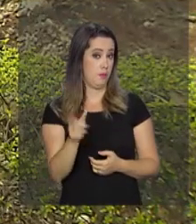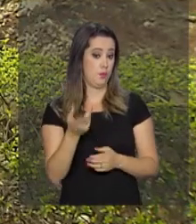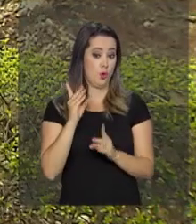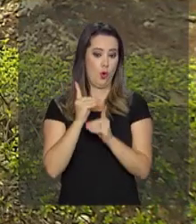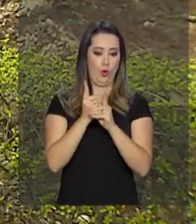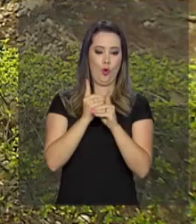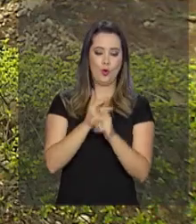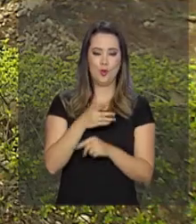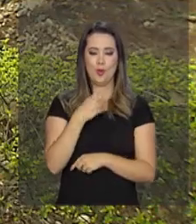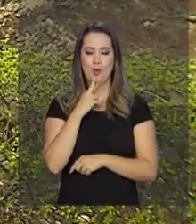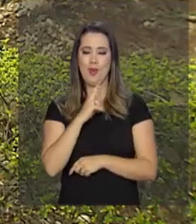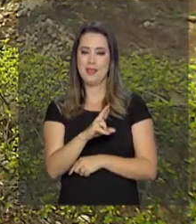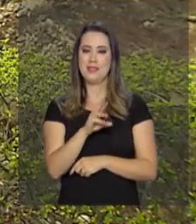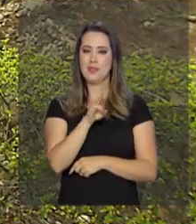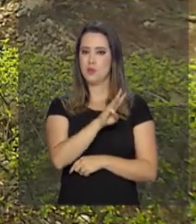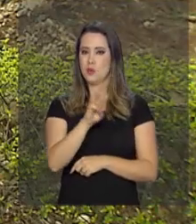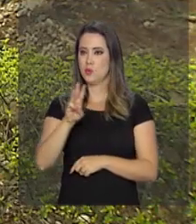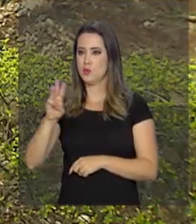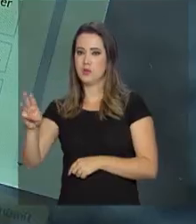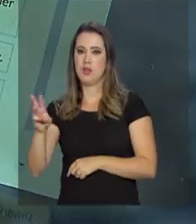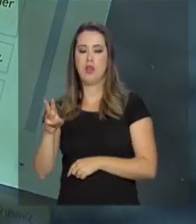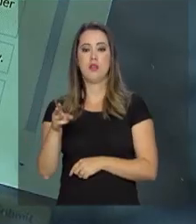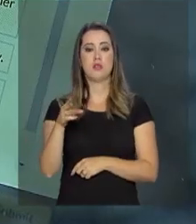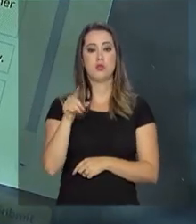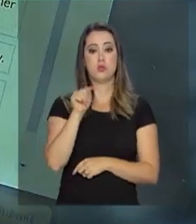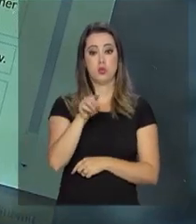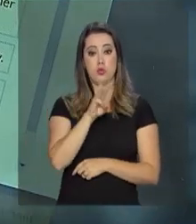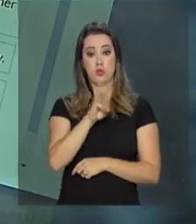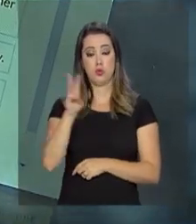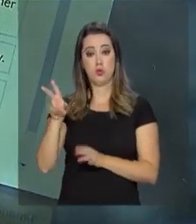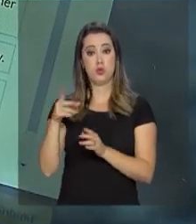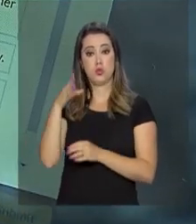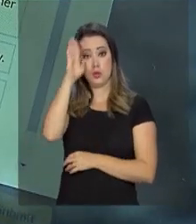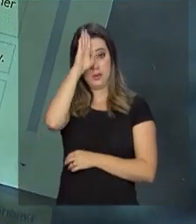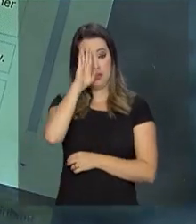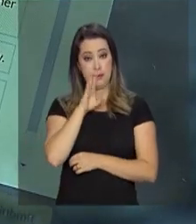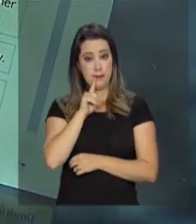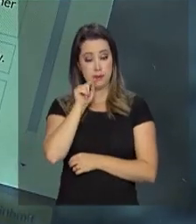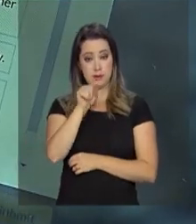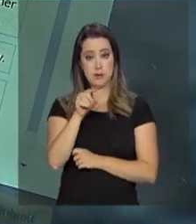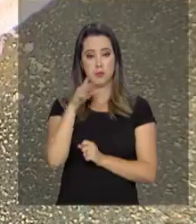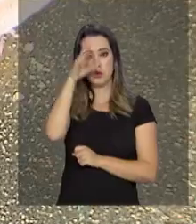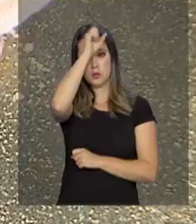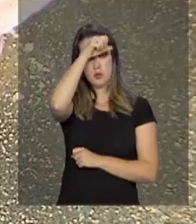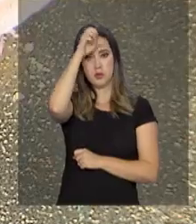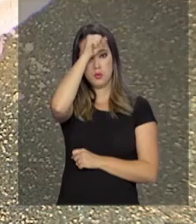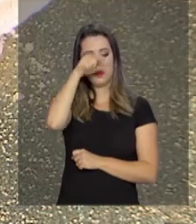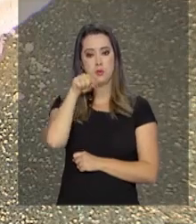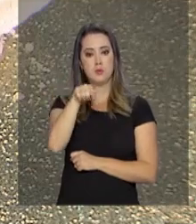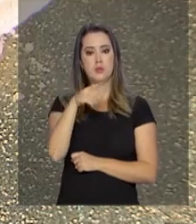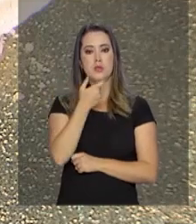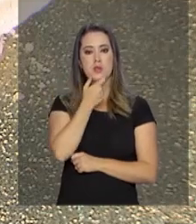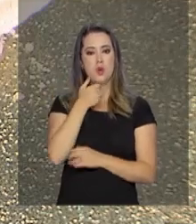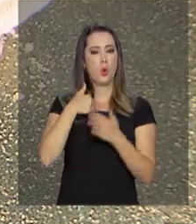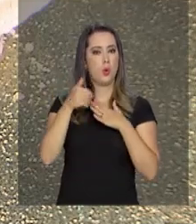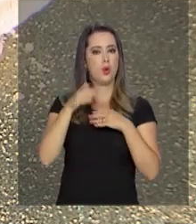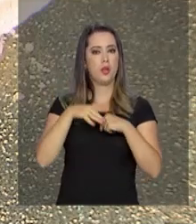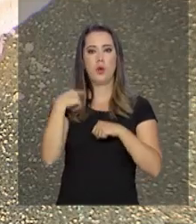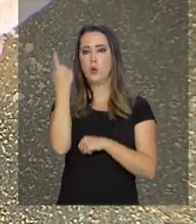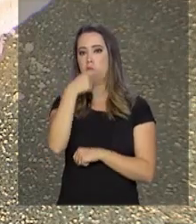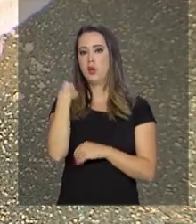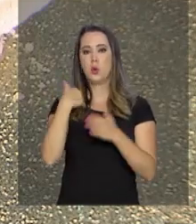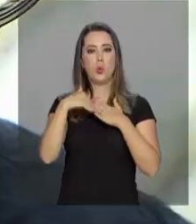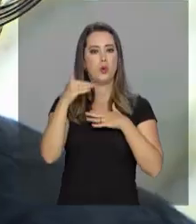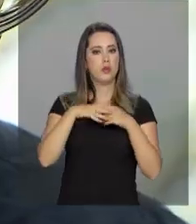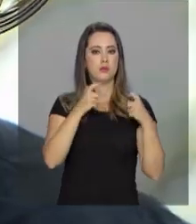encontrou a solução numa english online com a plataforma gratuita ele pode aprender o idioma em qualquer horário e em qualquer